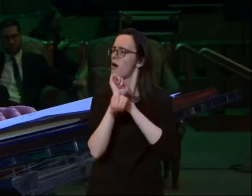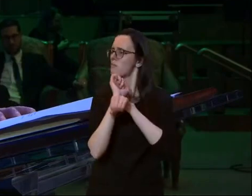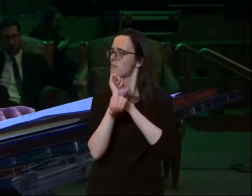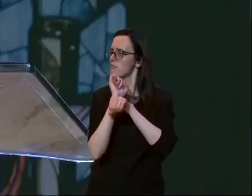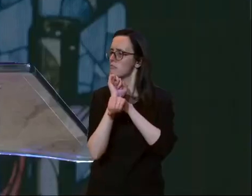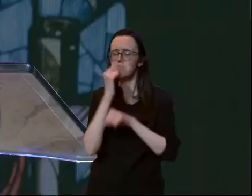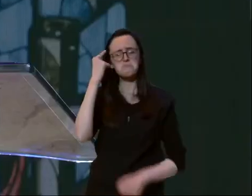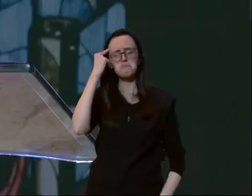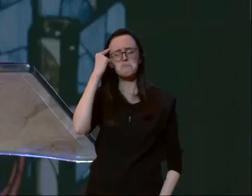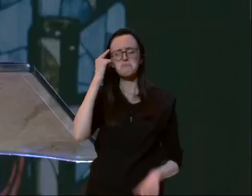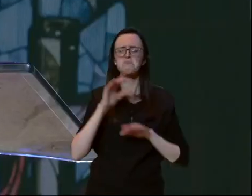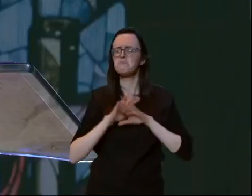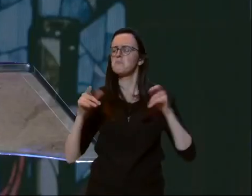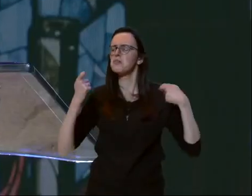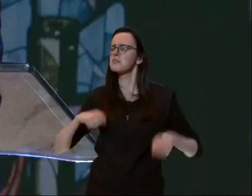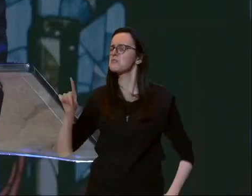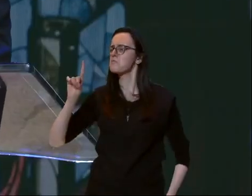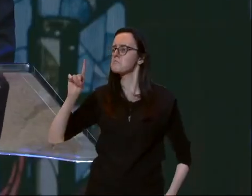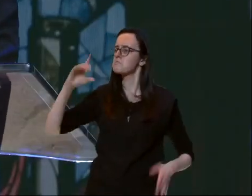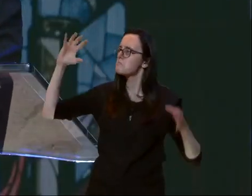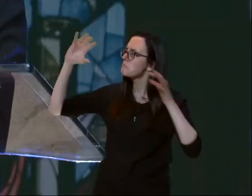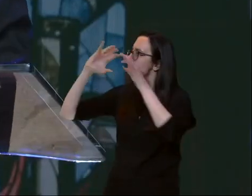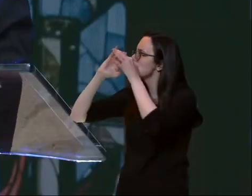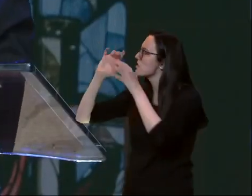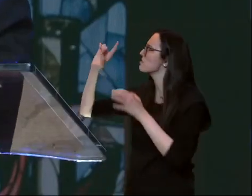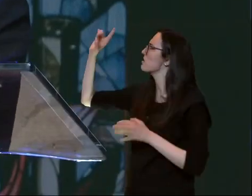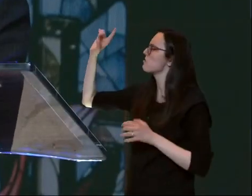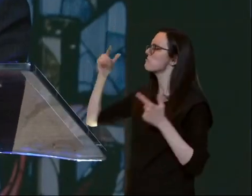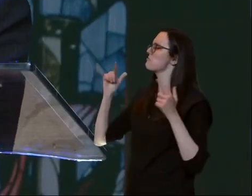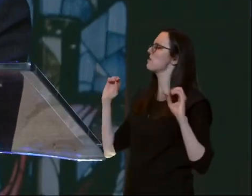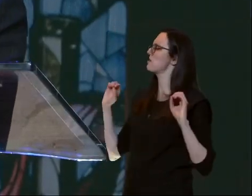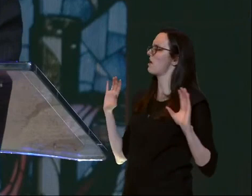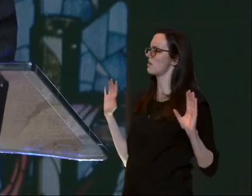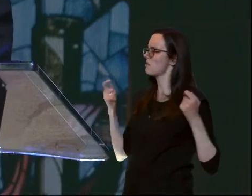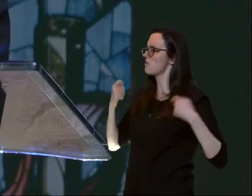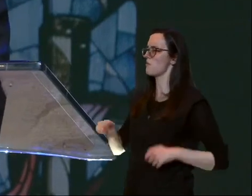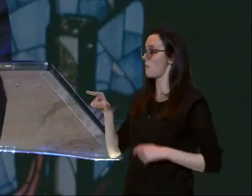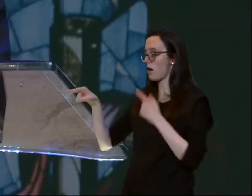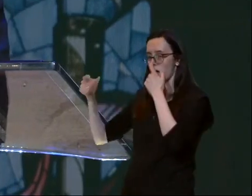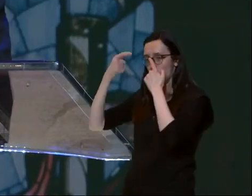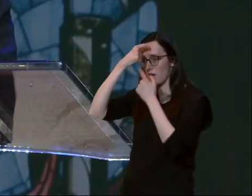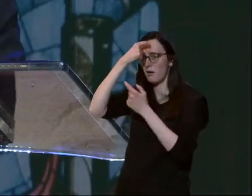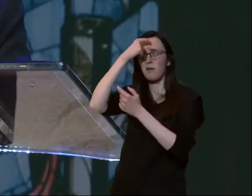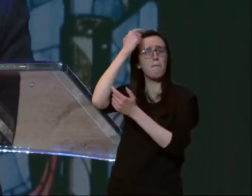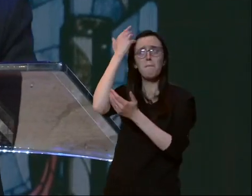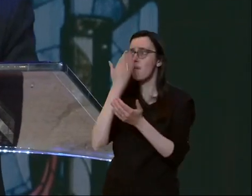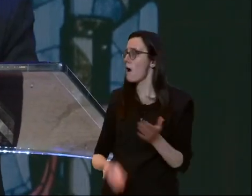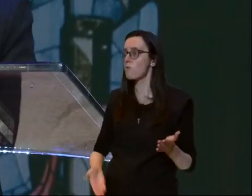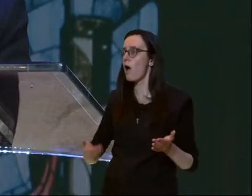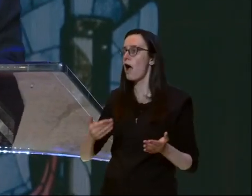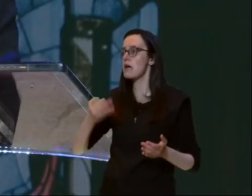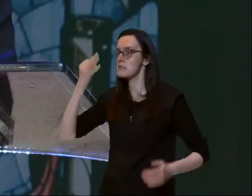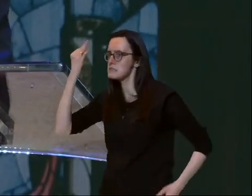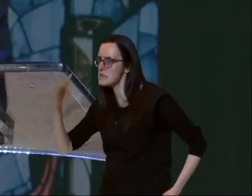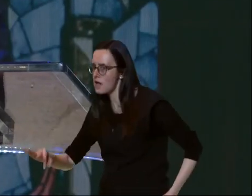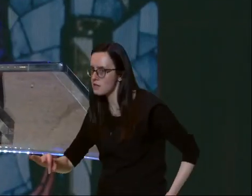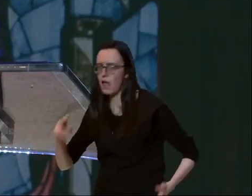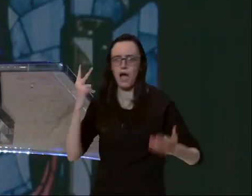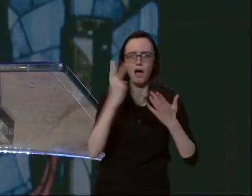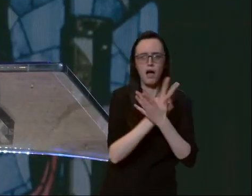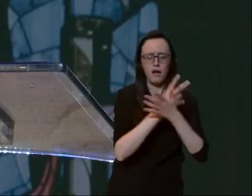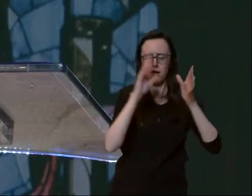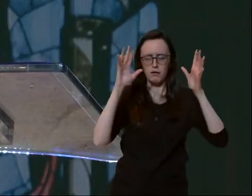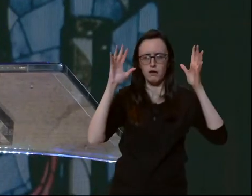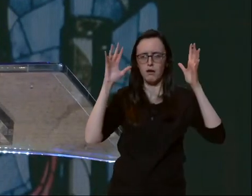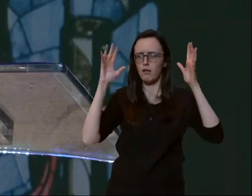de raciocinar espiritualmente. Esta não consegue mais discernir o que é certo e o que é